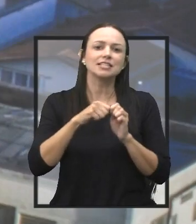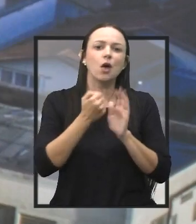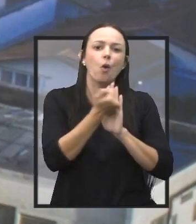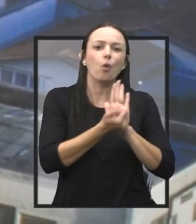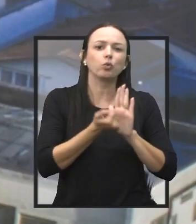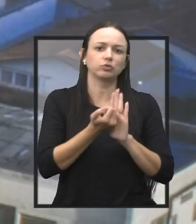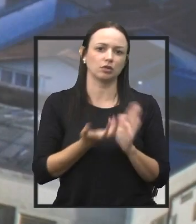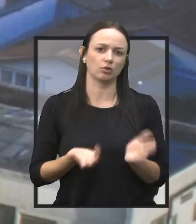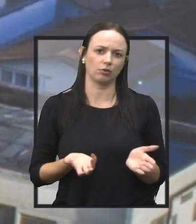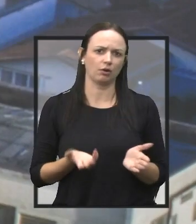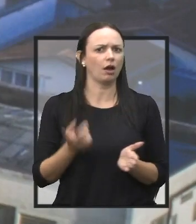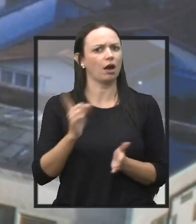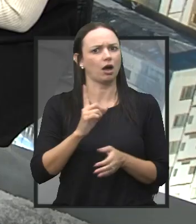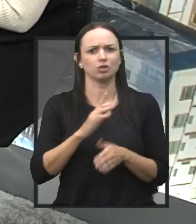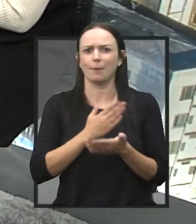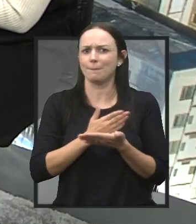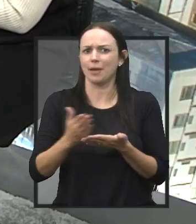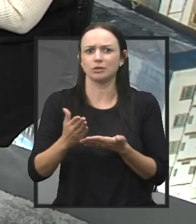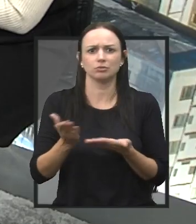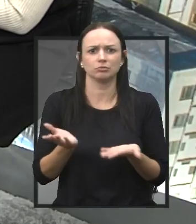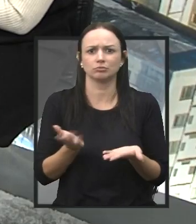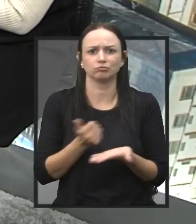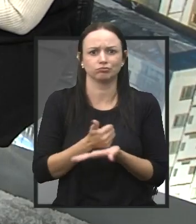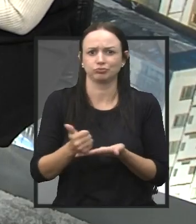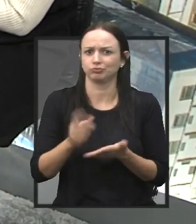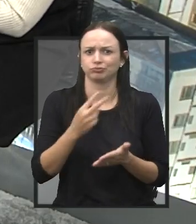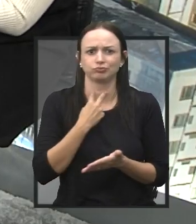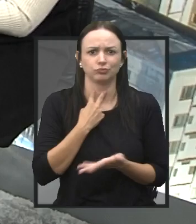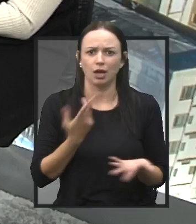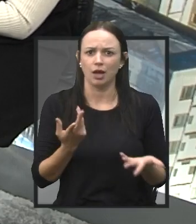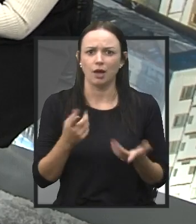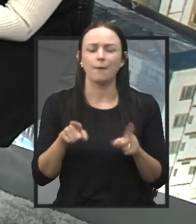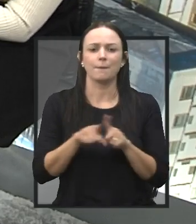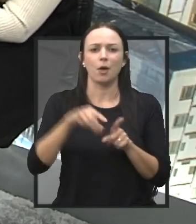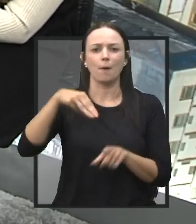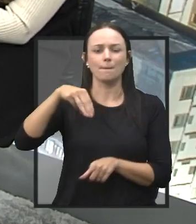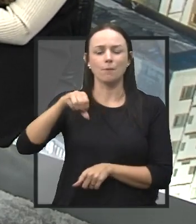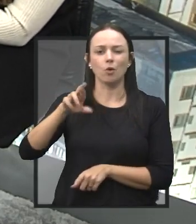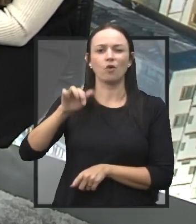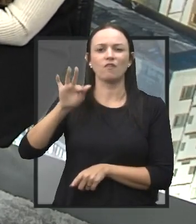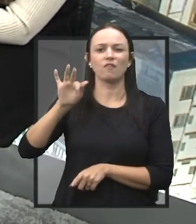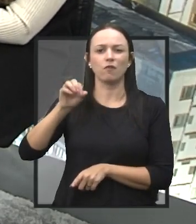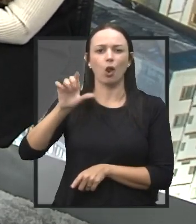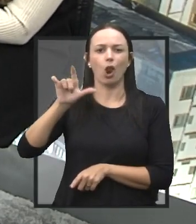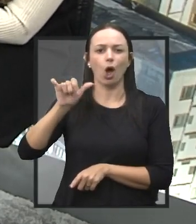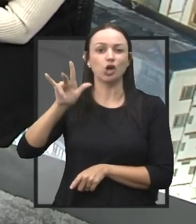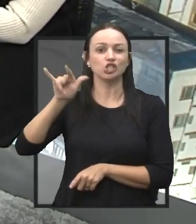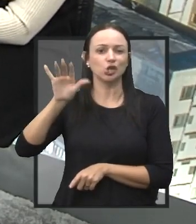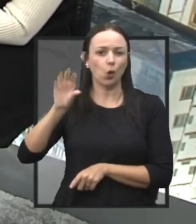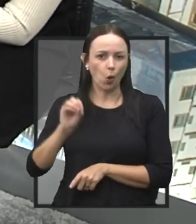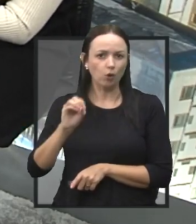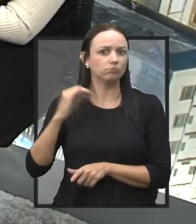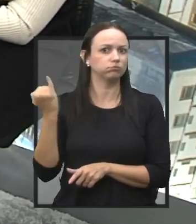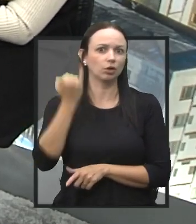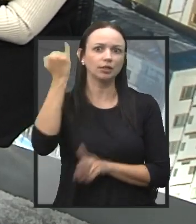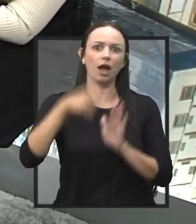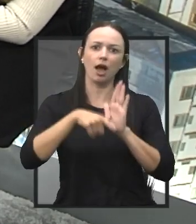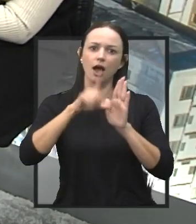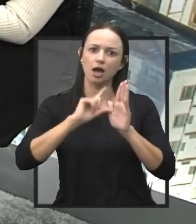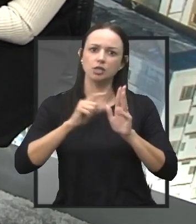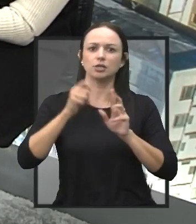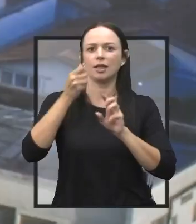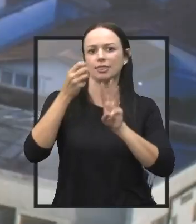está disponível, mas aí já não é mais viável. E principalmente os morfológicos, né? O primeiro e o segundo, que tem uma data específica para ser realizada. Específica